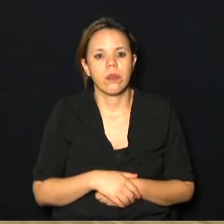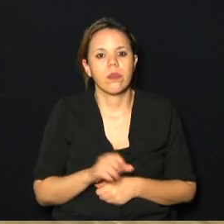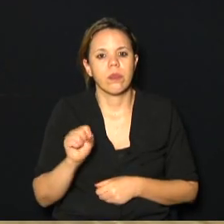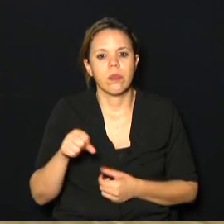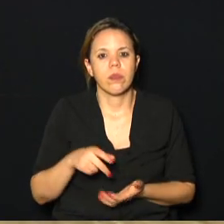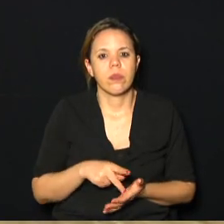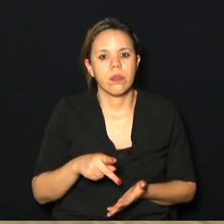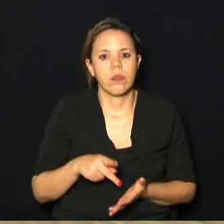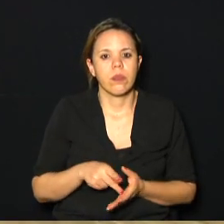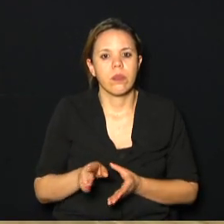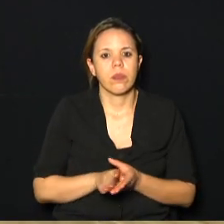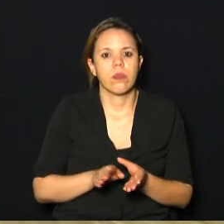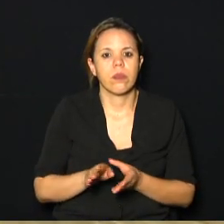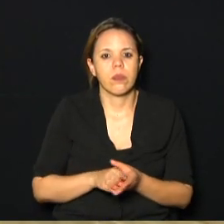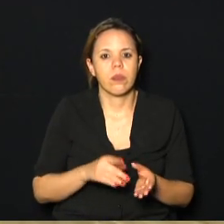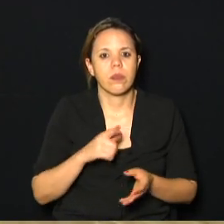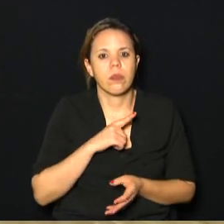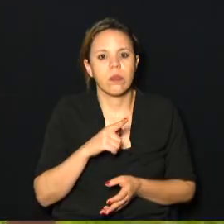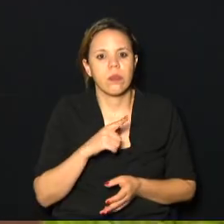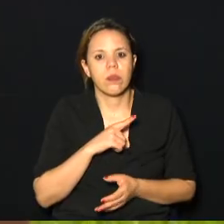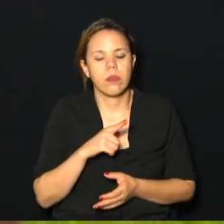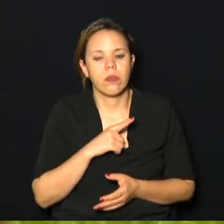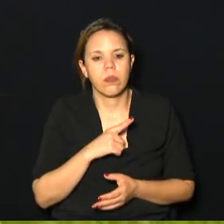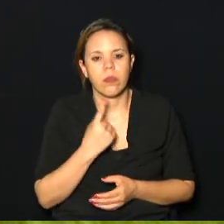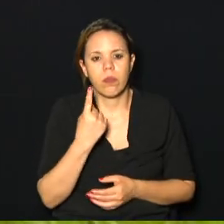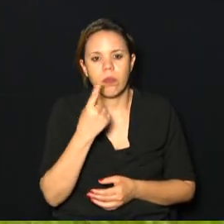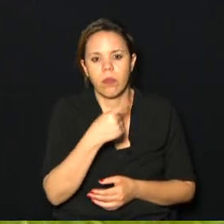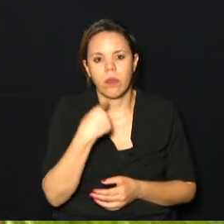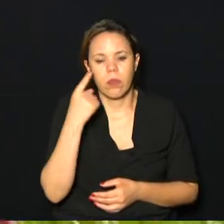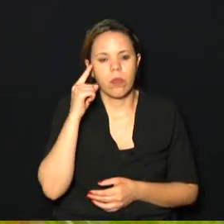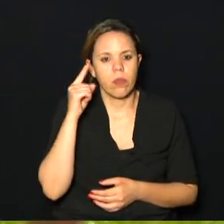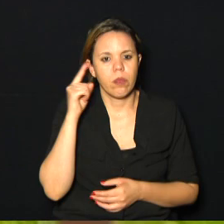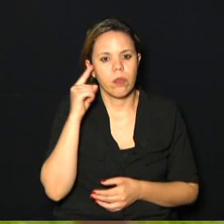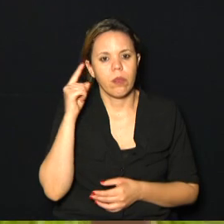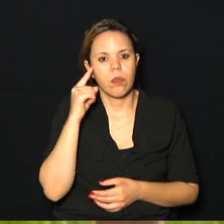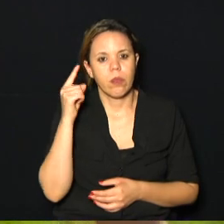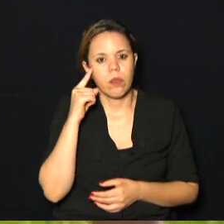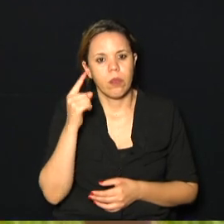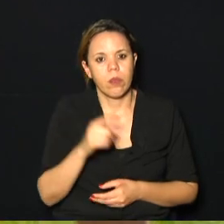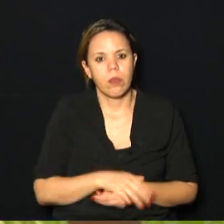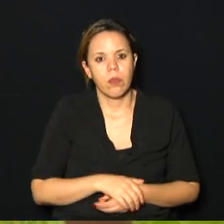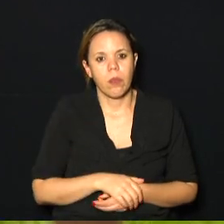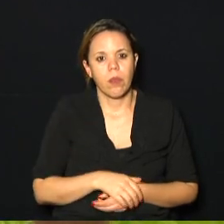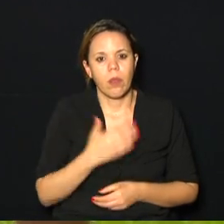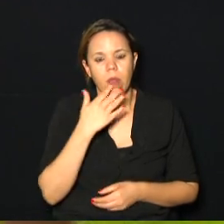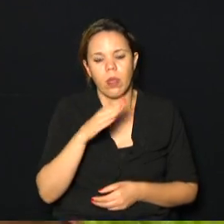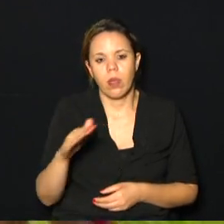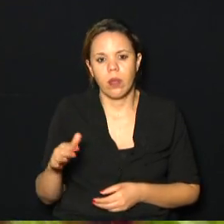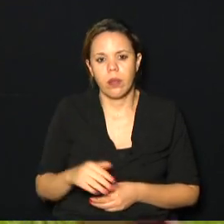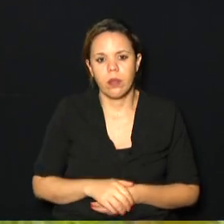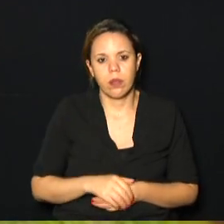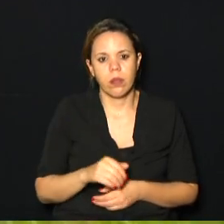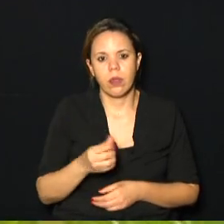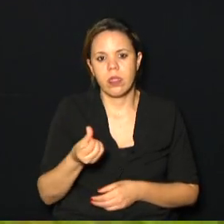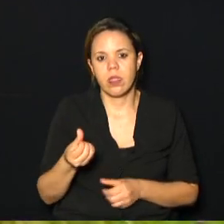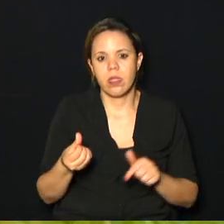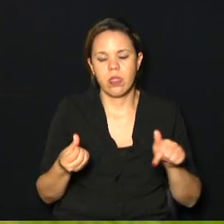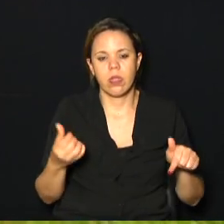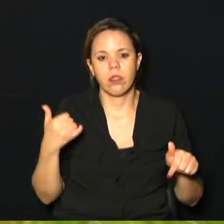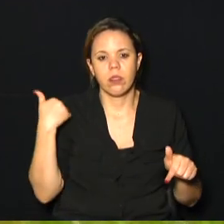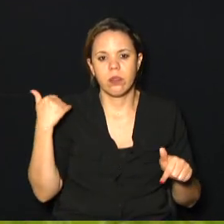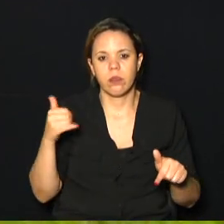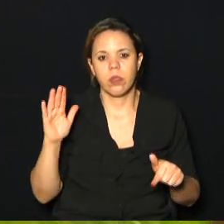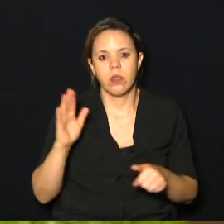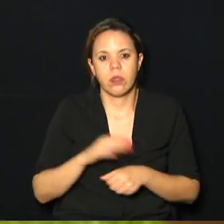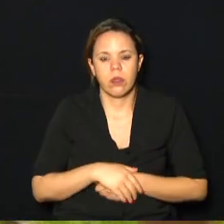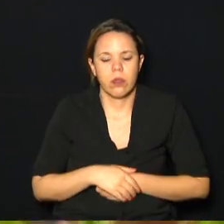Sim. É recomendado que eles tenham pelo menos 1 hora por dia, aí as crianças maiores, por exemplo, 6, 7 anos ou